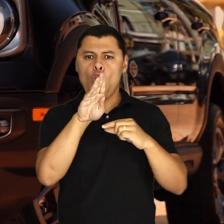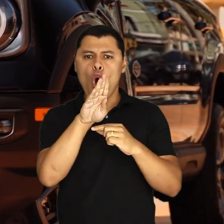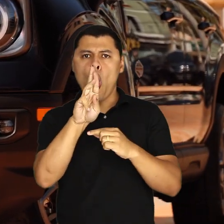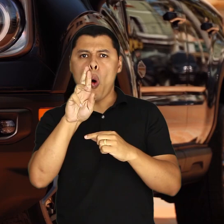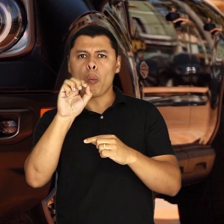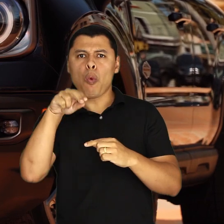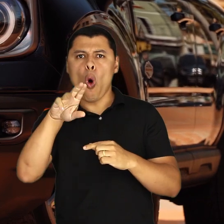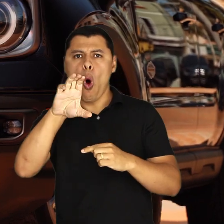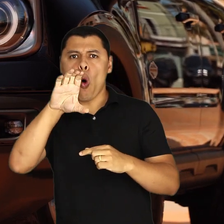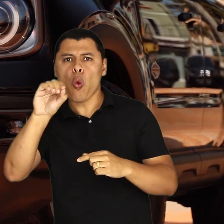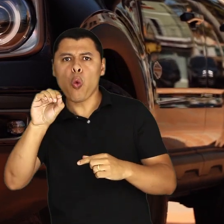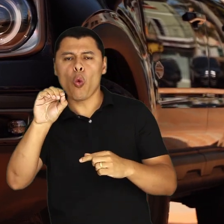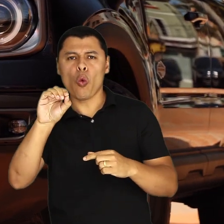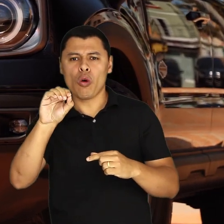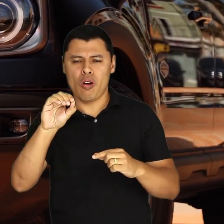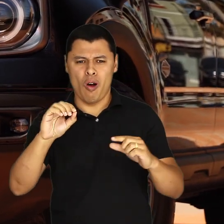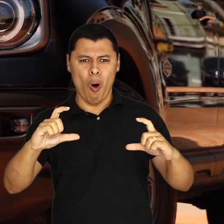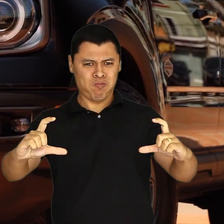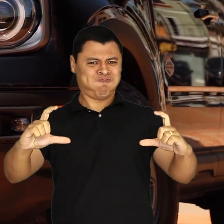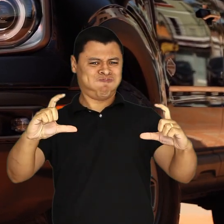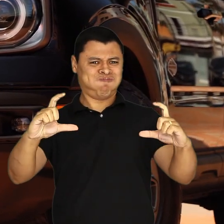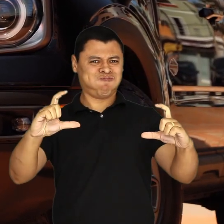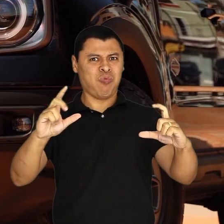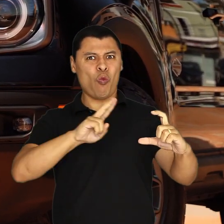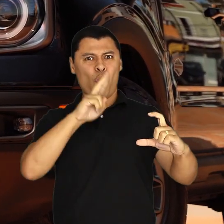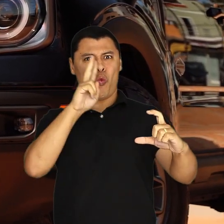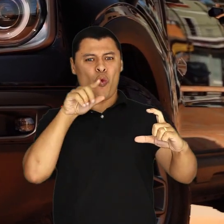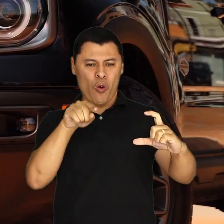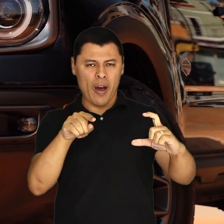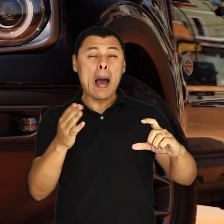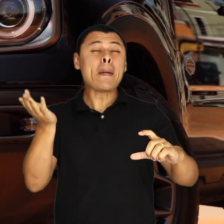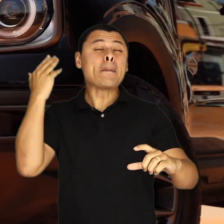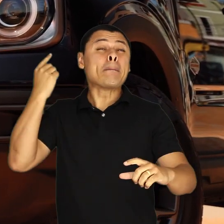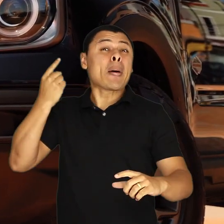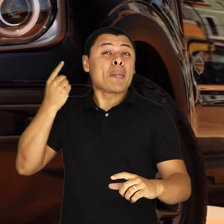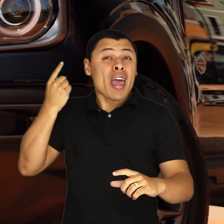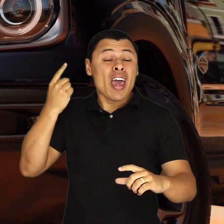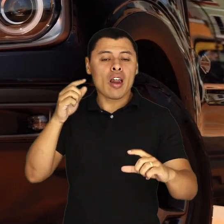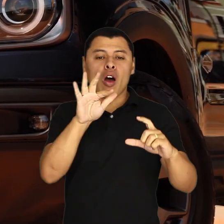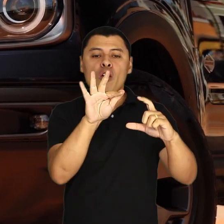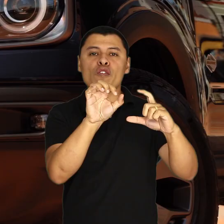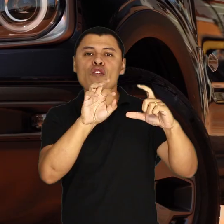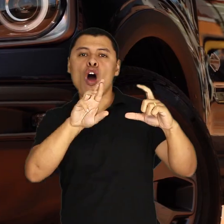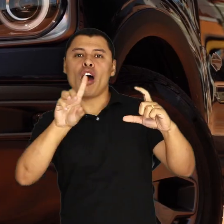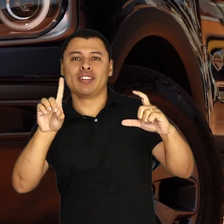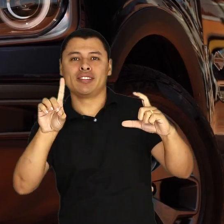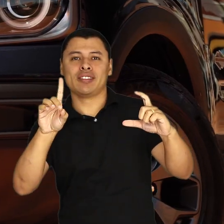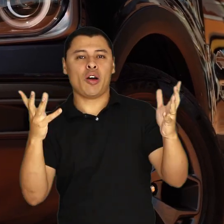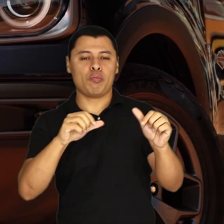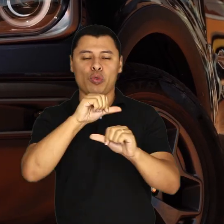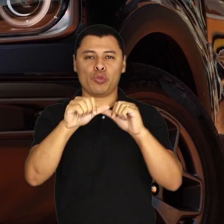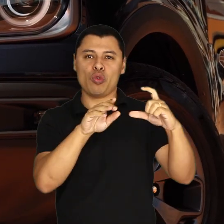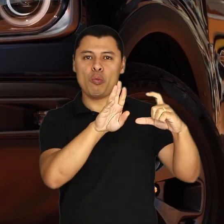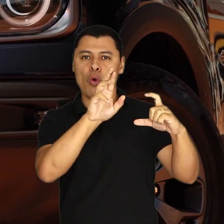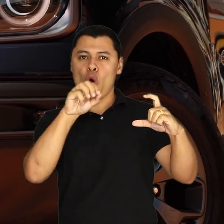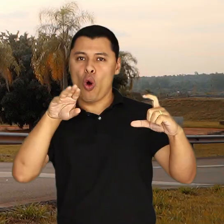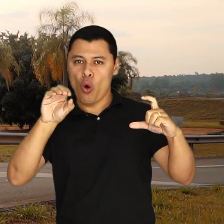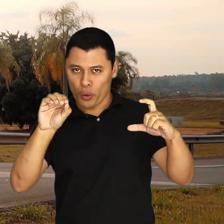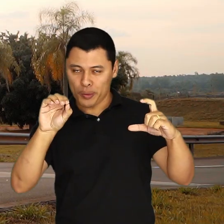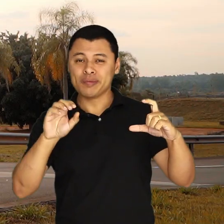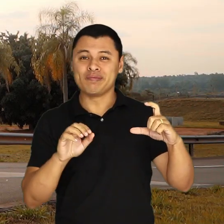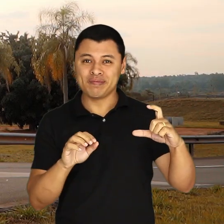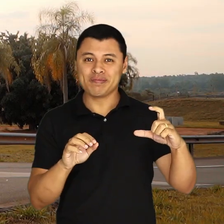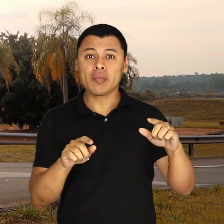por extenso, realmente para quem... Até gente sem óculos e miopia consegue ver isso aqui muito longe. No modelo original estava escrito Ford aqui, tá? No Bronco de primeira geração. E olha